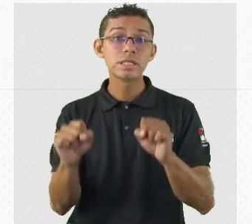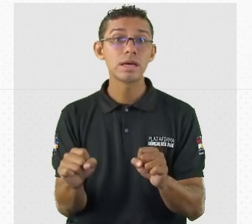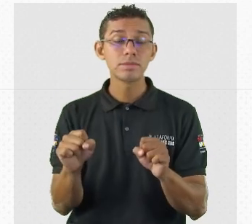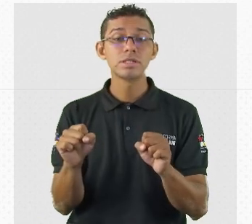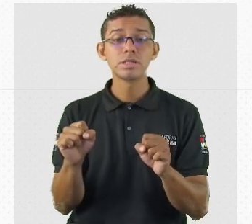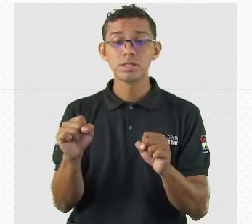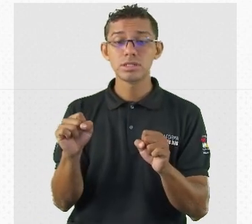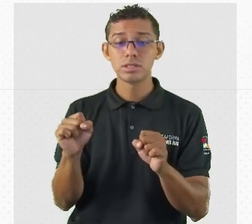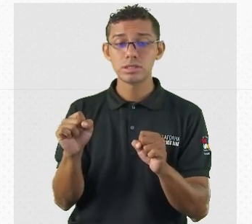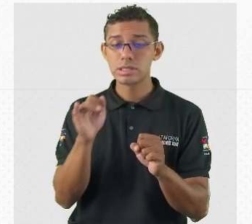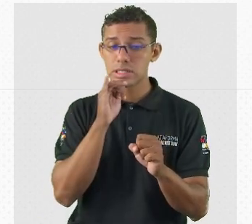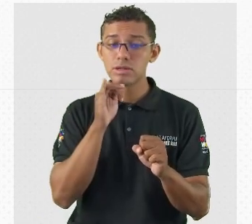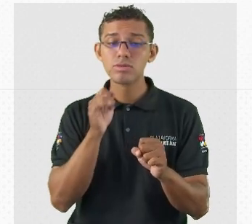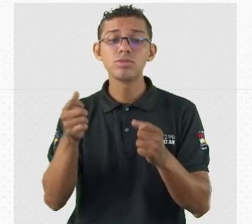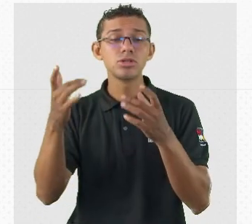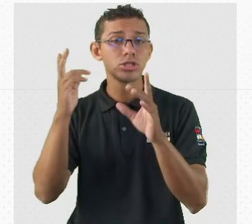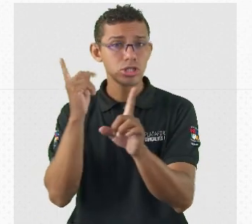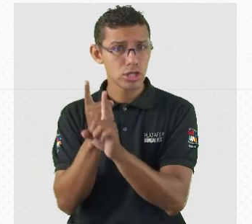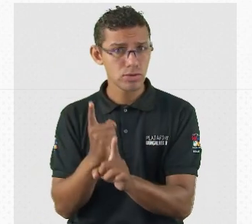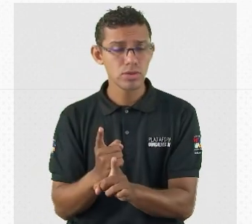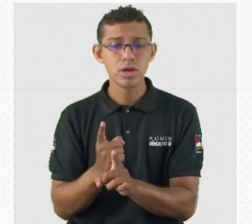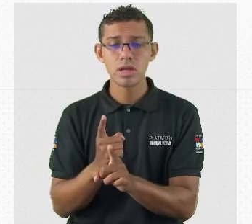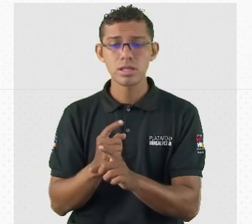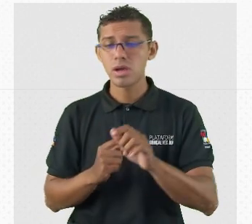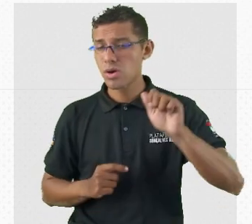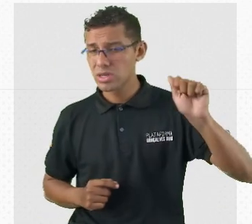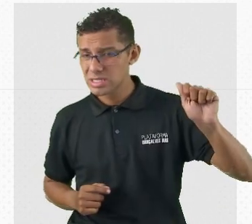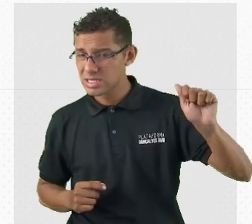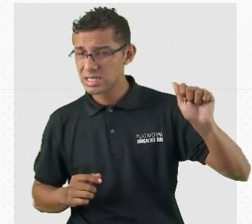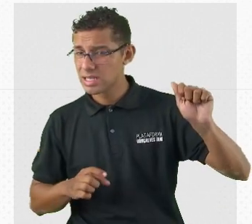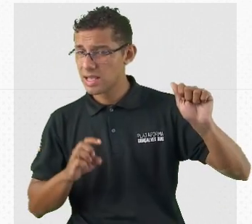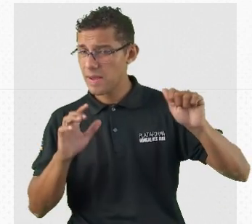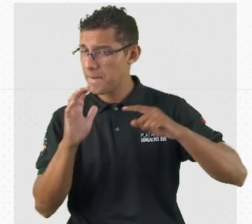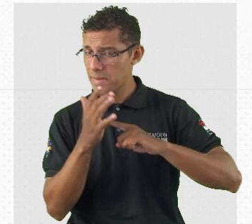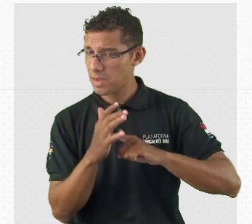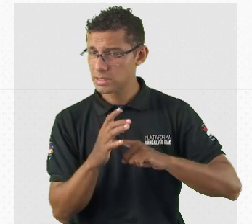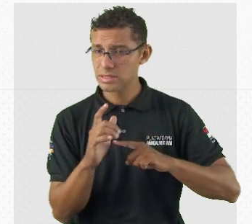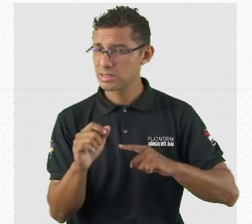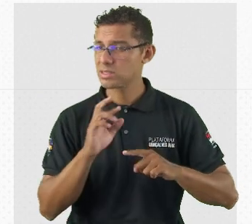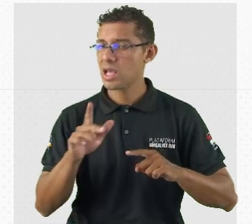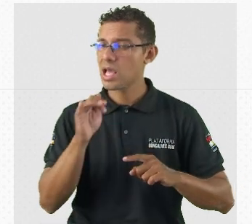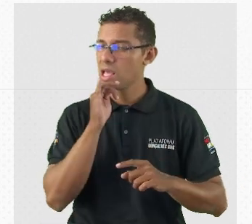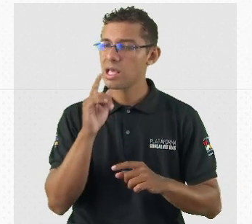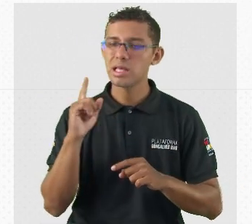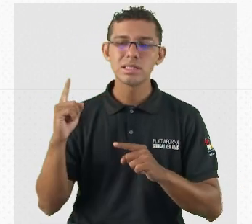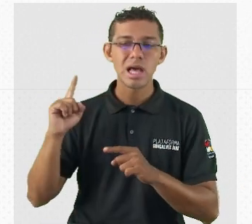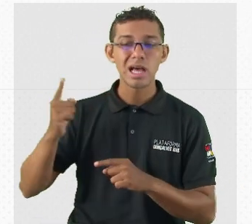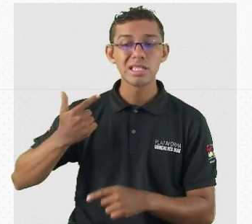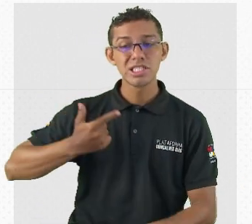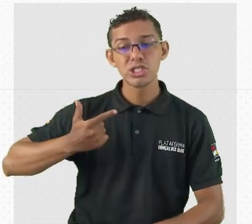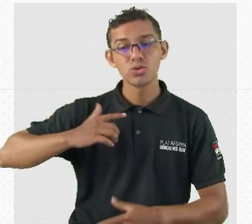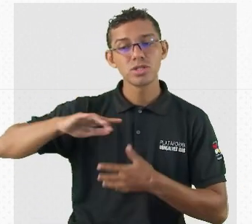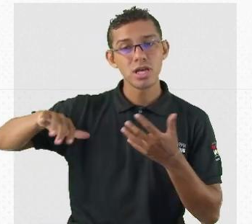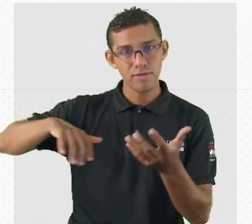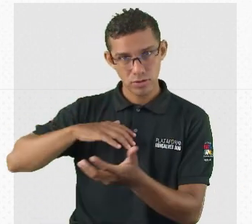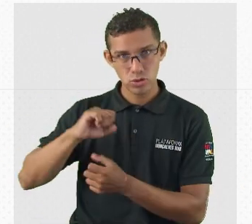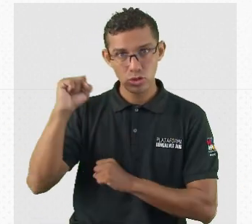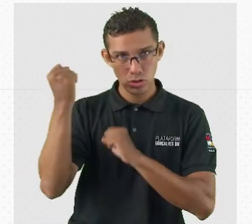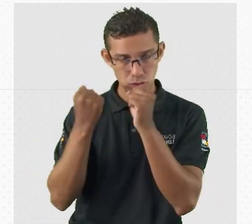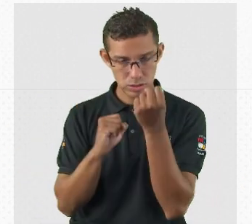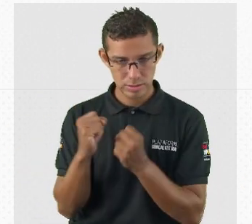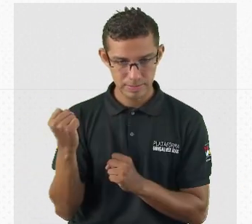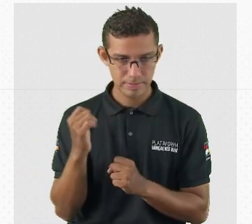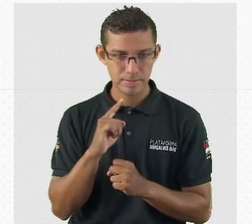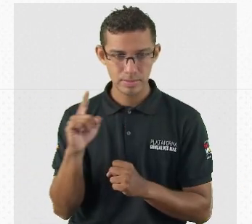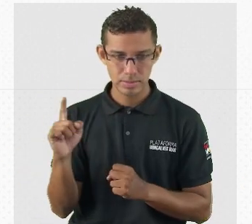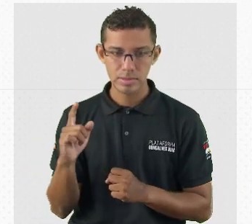montagem? Vamos lá, eu vou inclusive identificar os erros. A letra A, produção em massa com máquinas, isso aqui é típico da segunda revolução industrial, típico